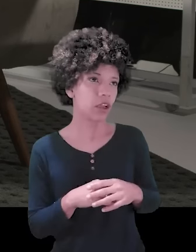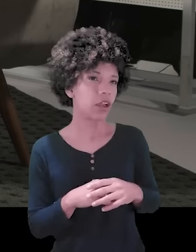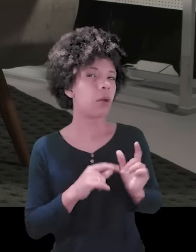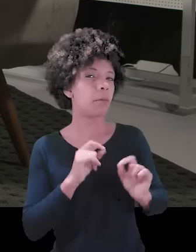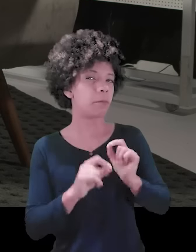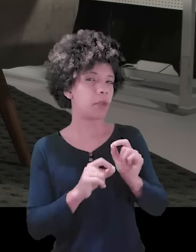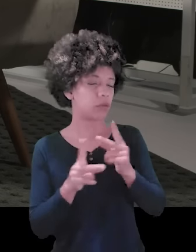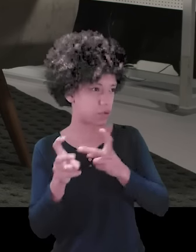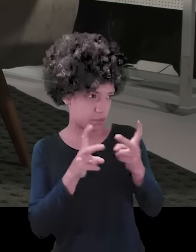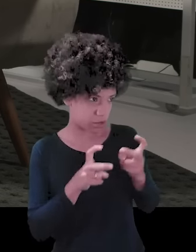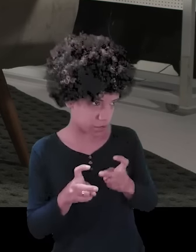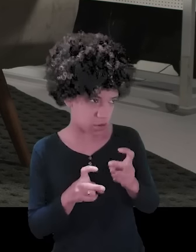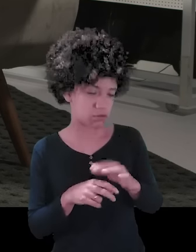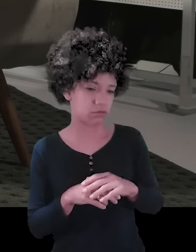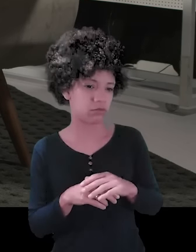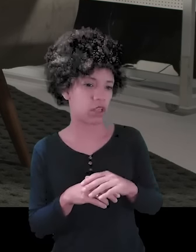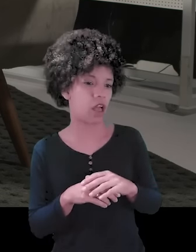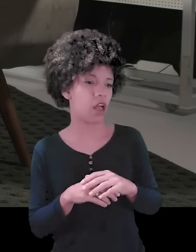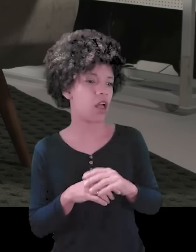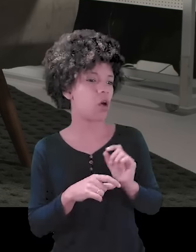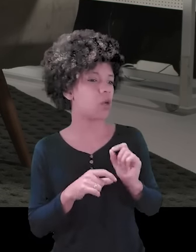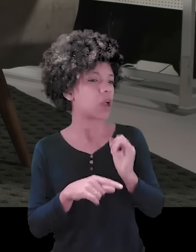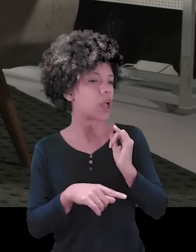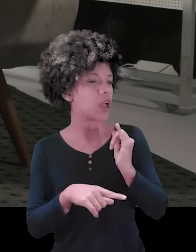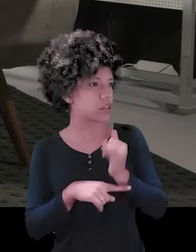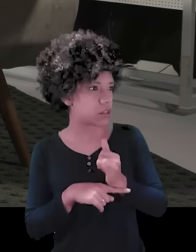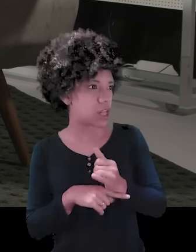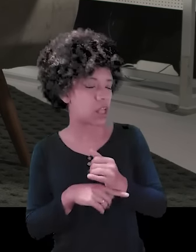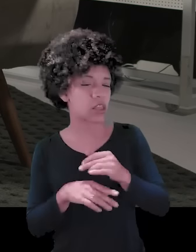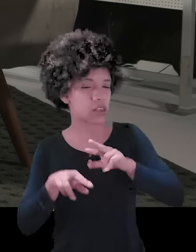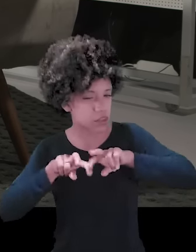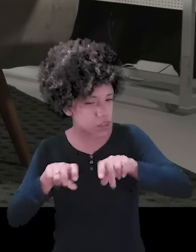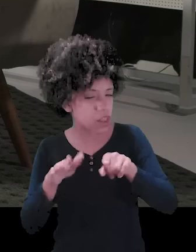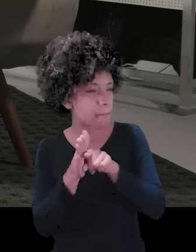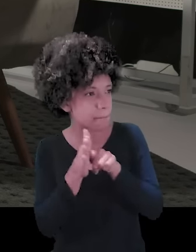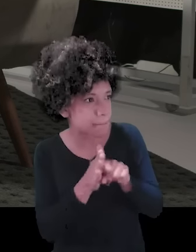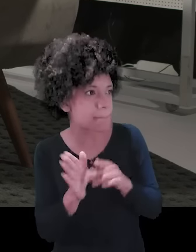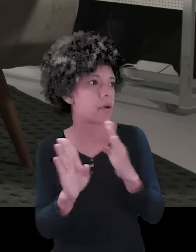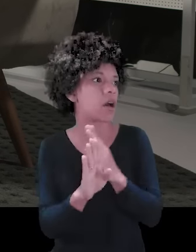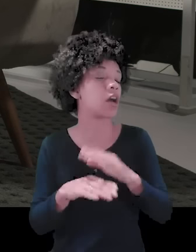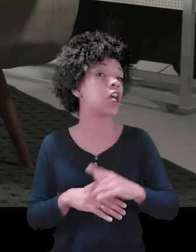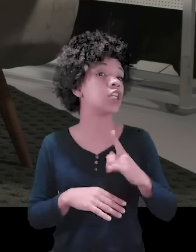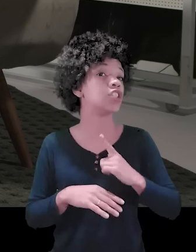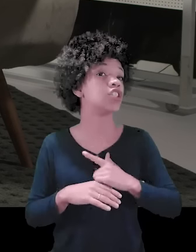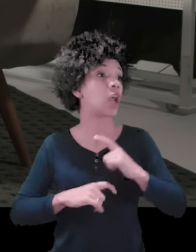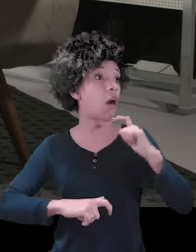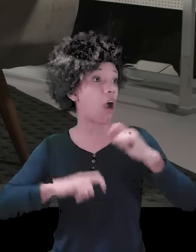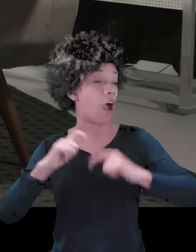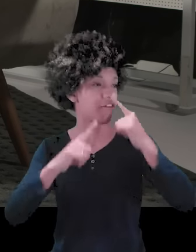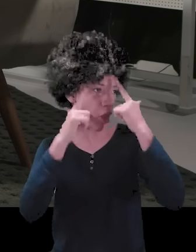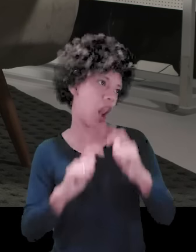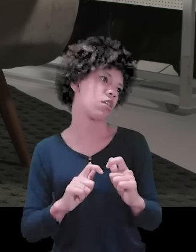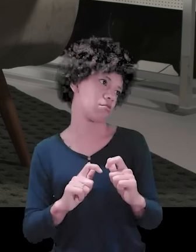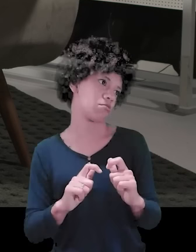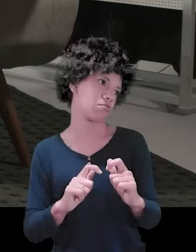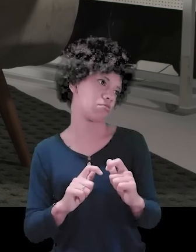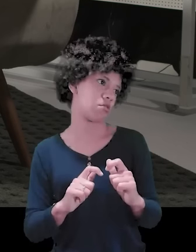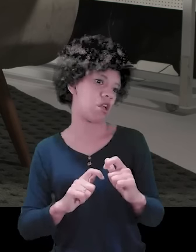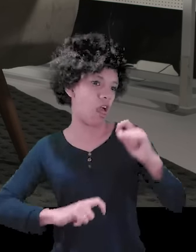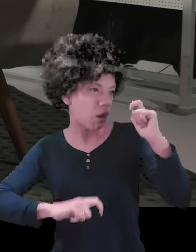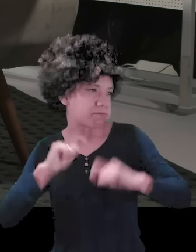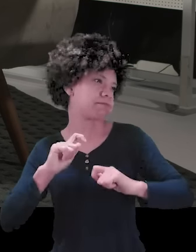eu vi descer dessa questão que está sendo apurado é que ele tinha questão do abuso sexual né eles eram elas